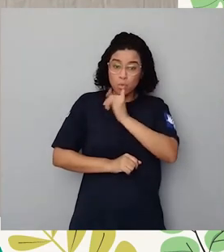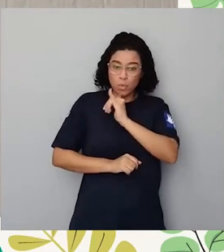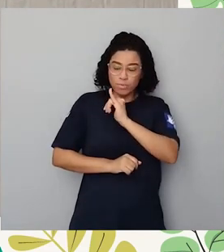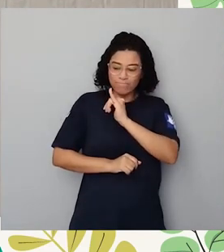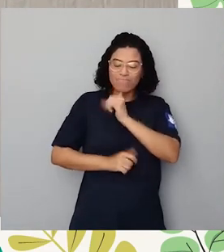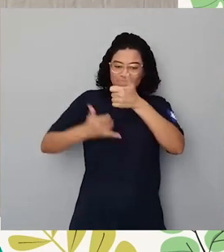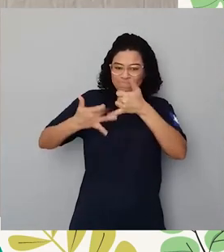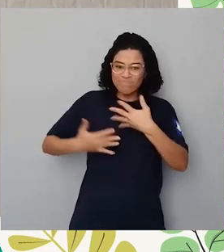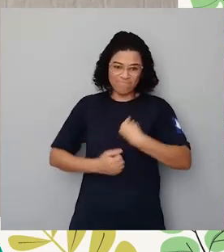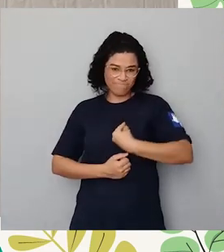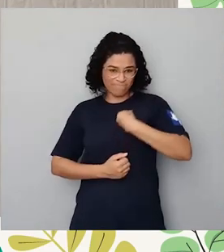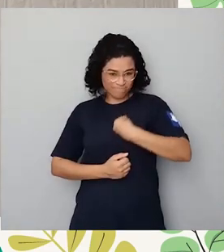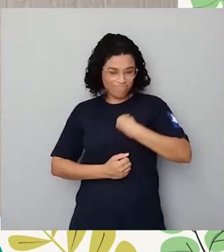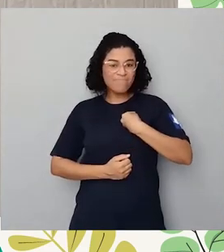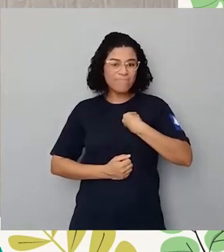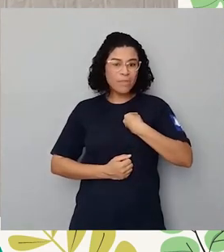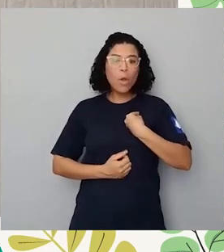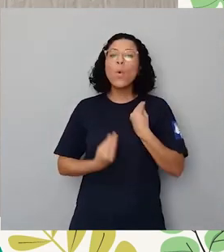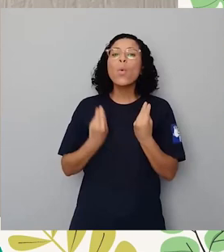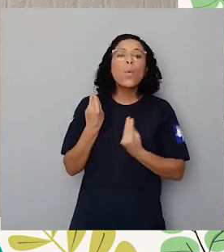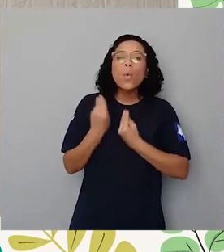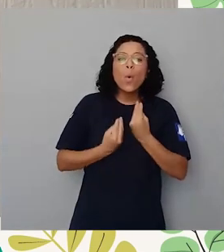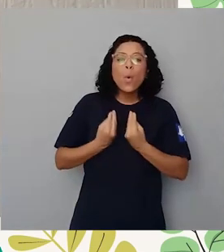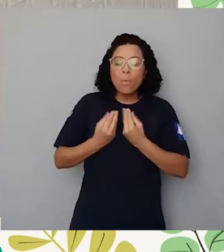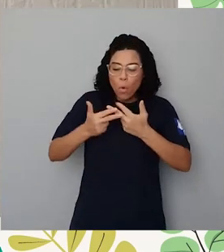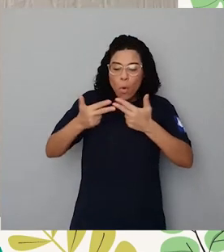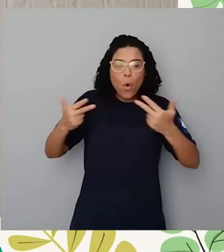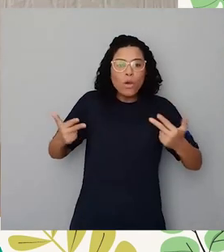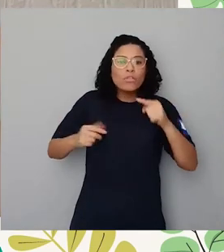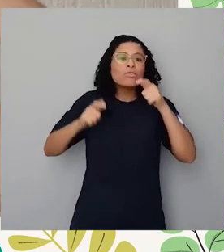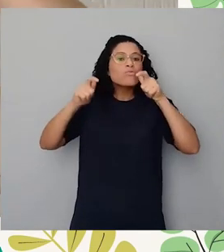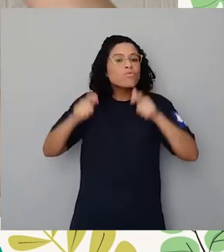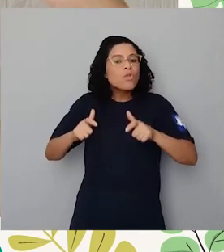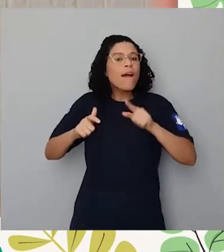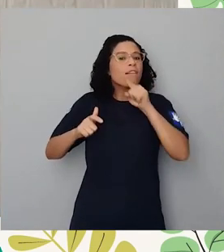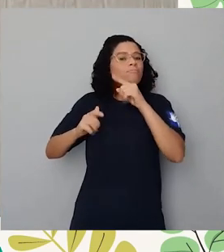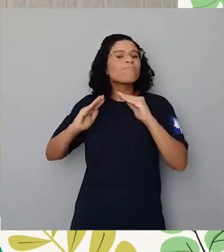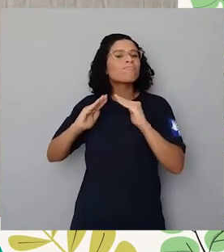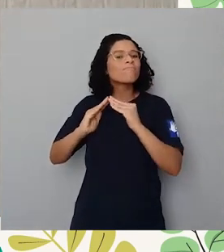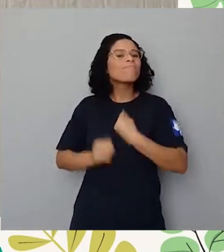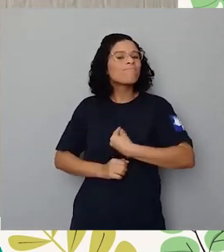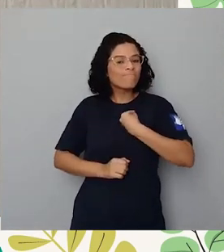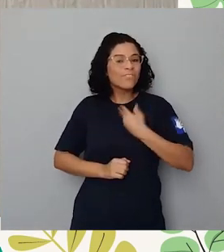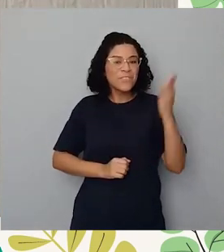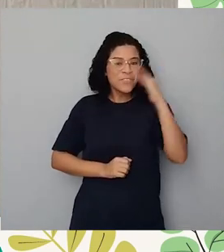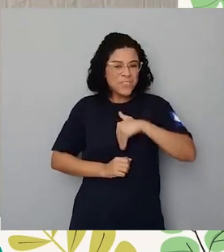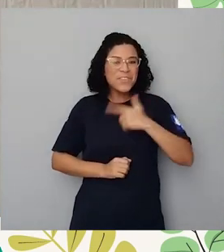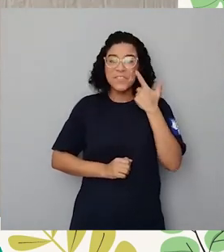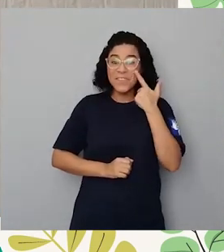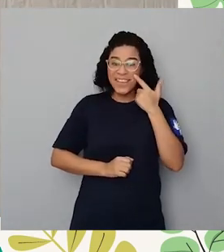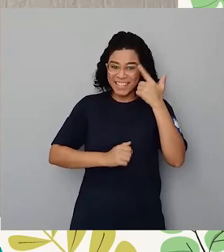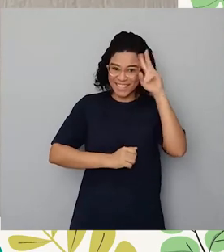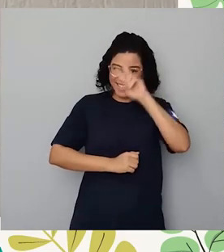menino. Ele vai contar um pouquinho sobre a sua vida e como são as coisas lá onde ele mora. Vamos